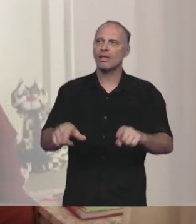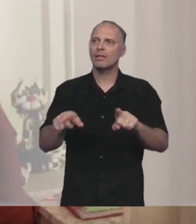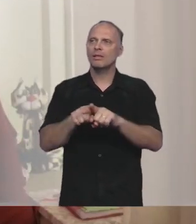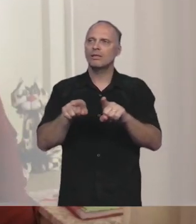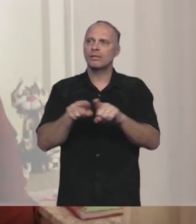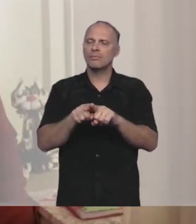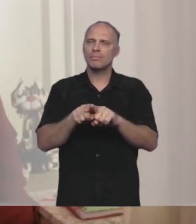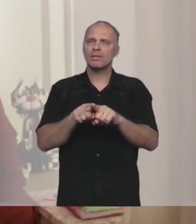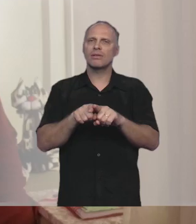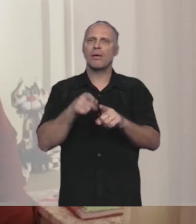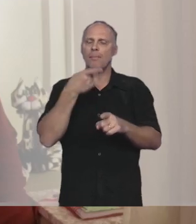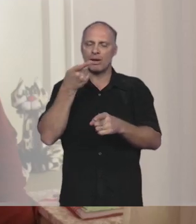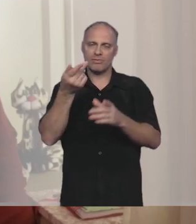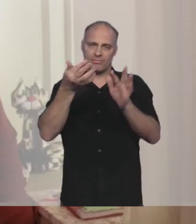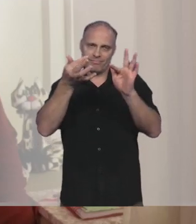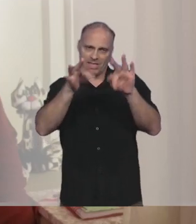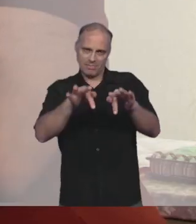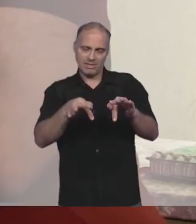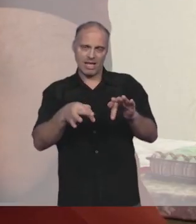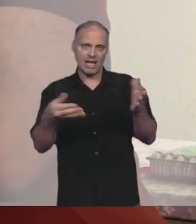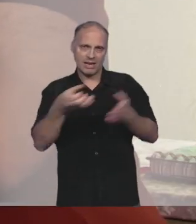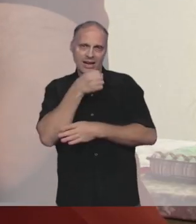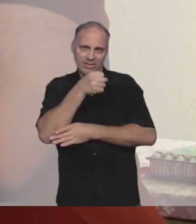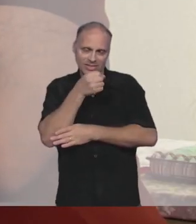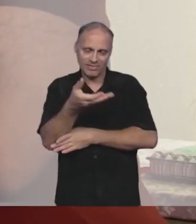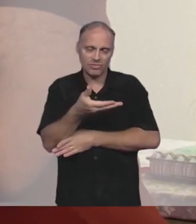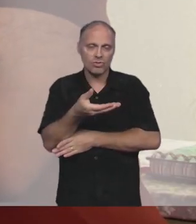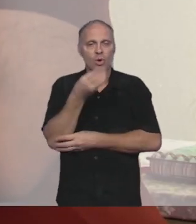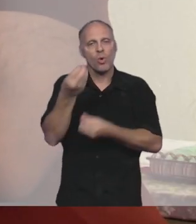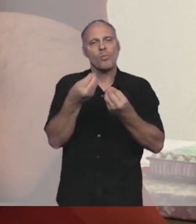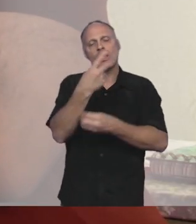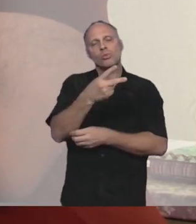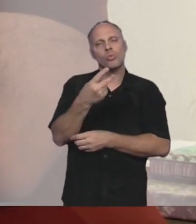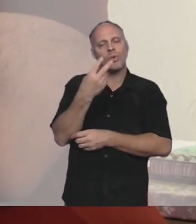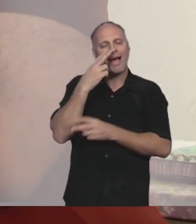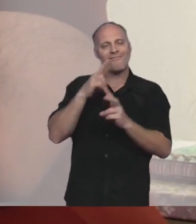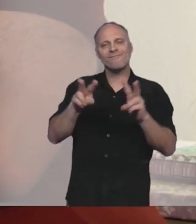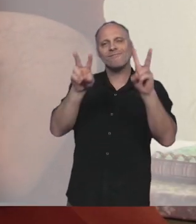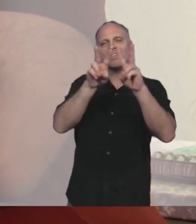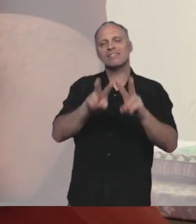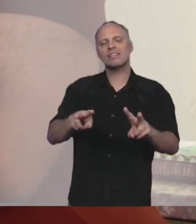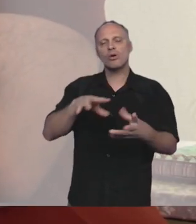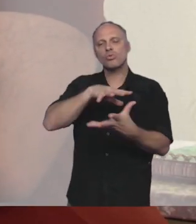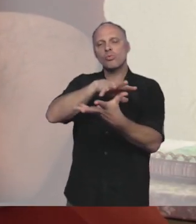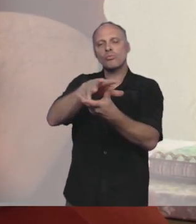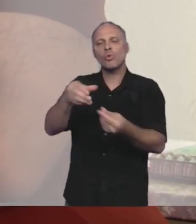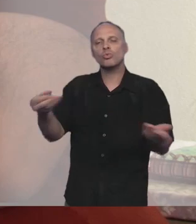visão sobre o momento atual no Vale dos Sinos das artes cênicas?